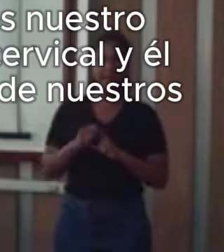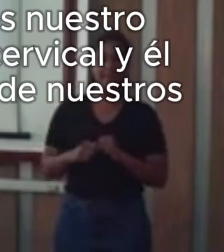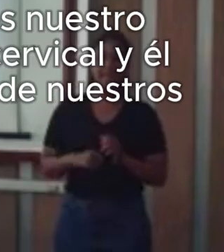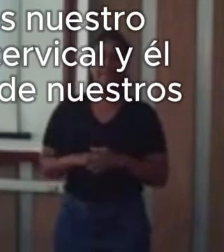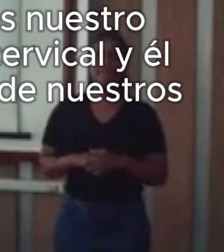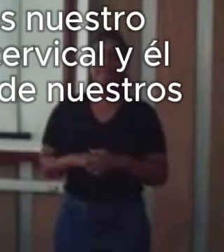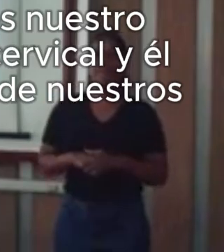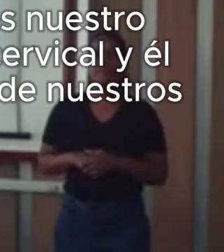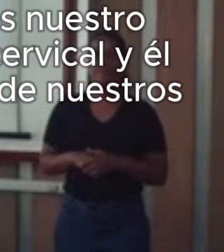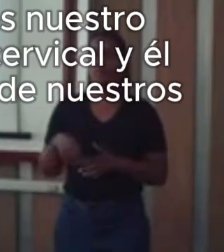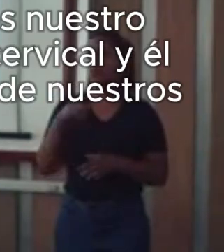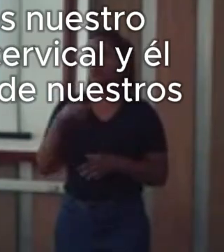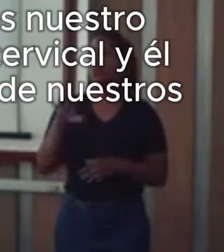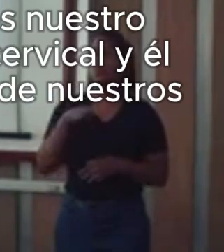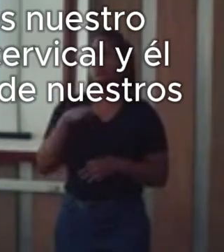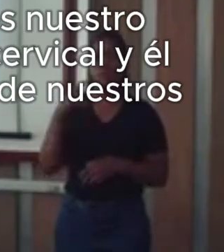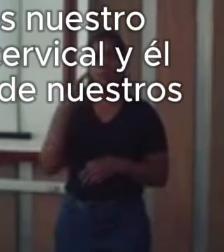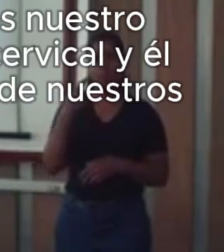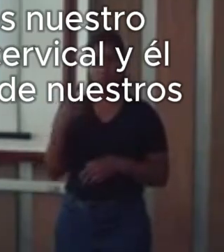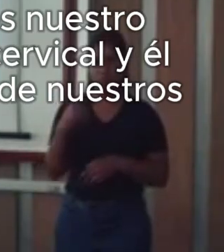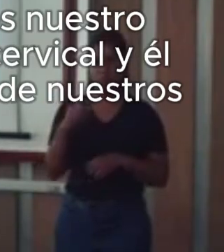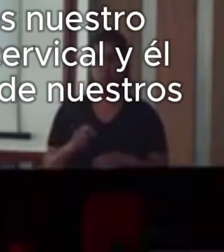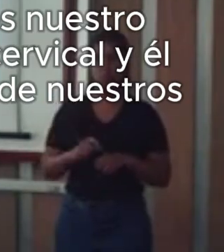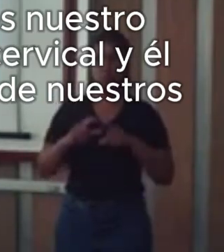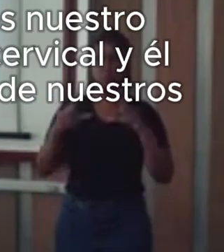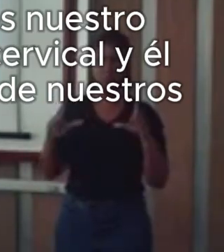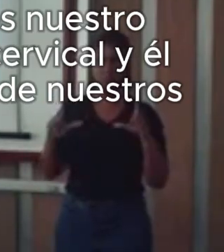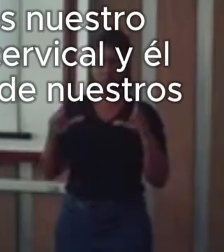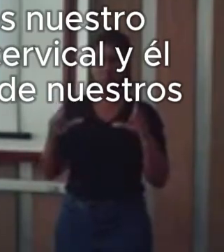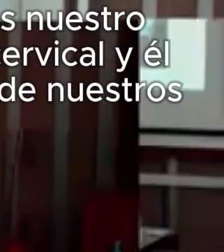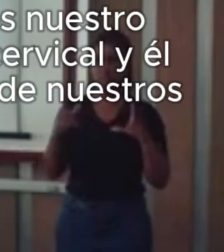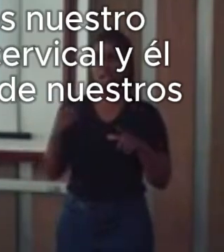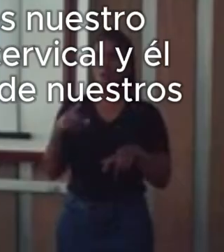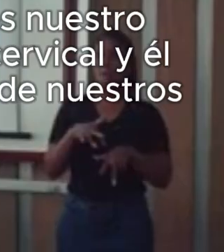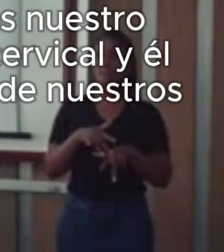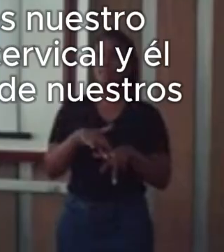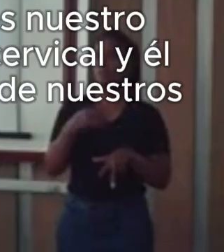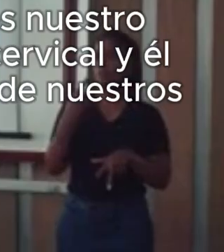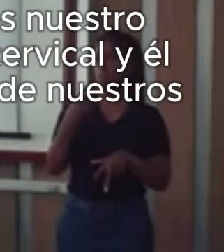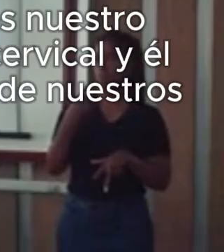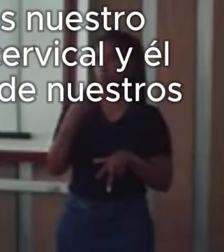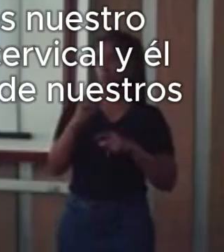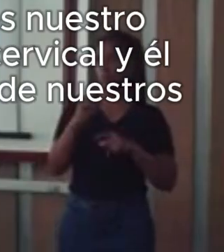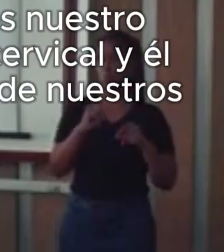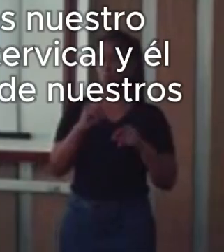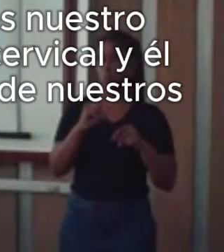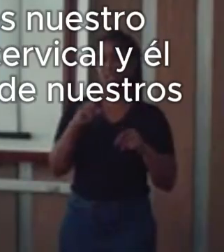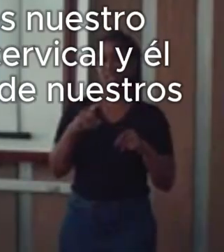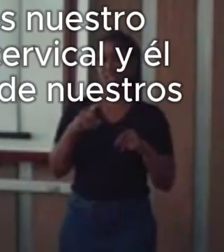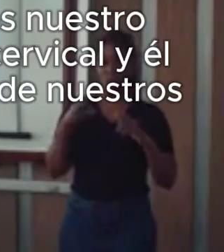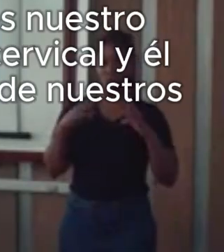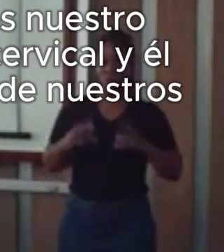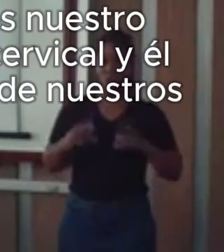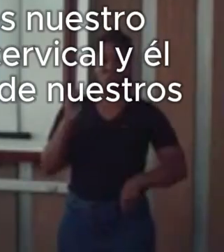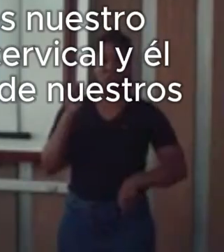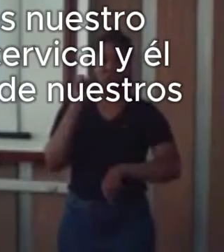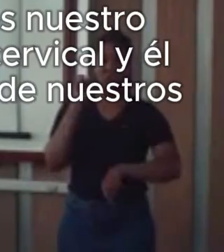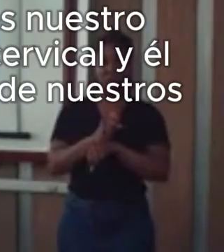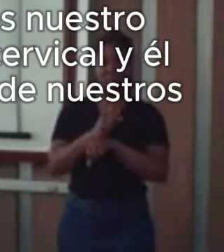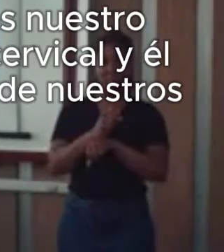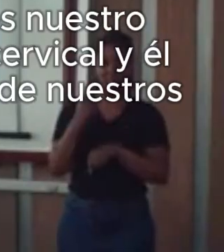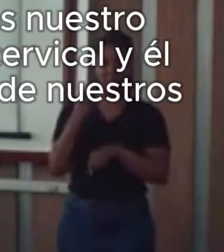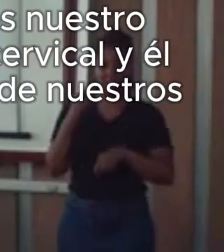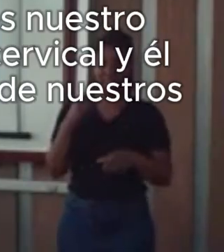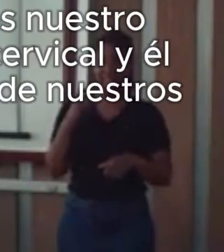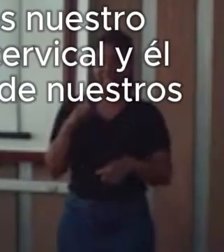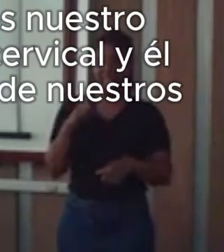aí nas matérias, que é o nosso paciente 2, que era um caso de tetraplegia em C7, uma